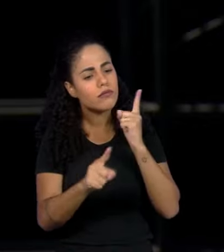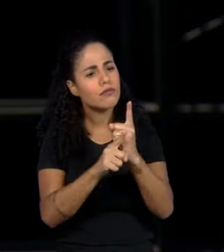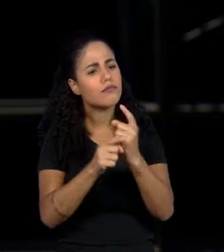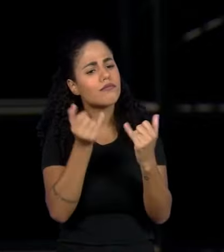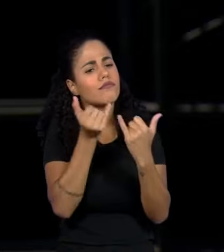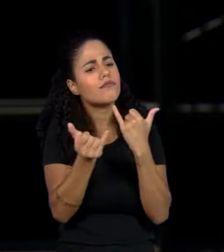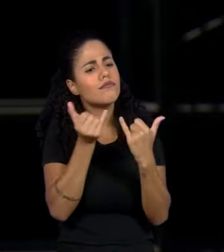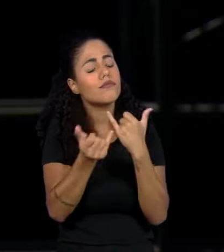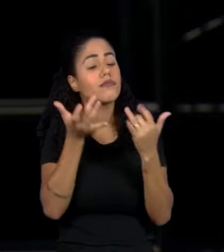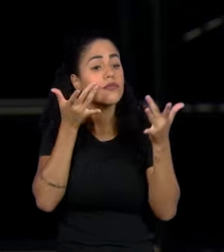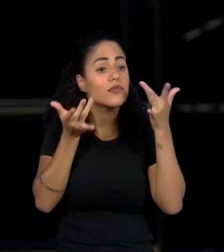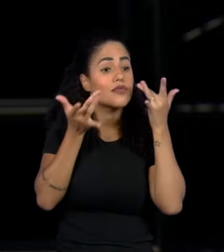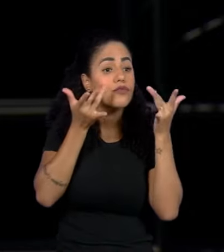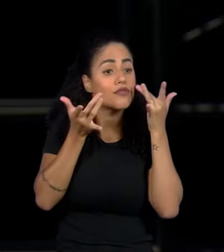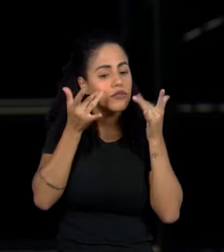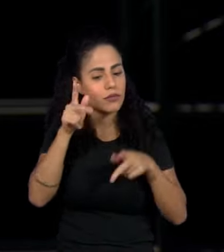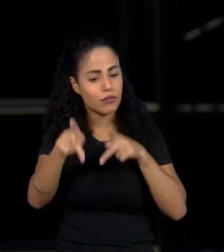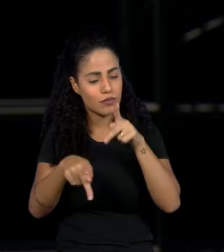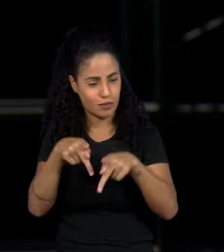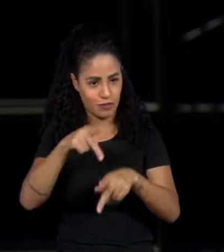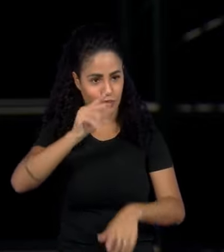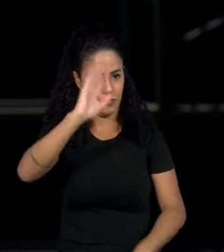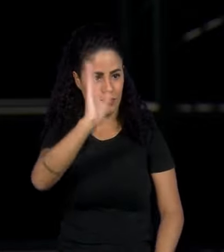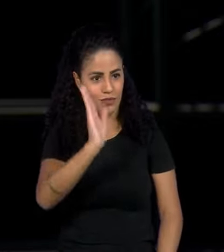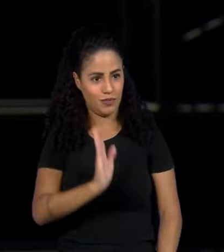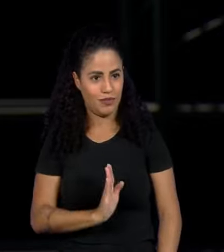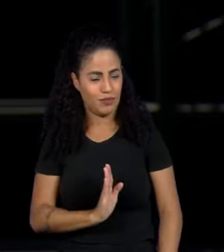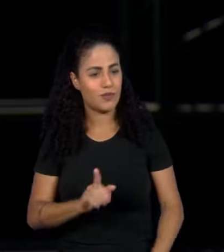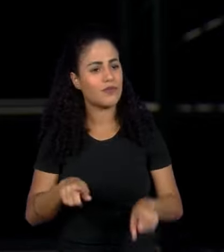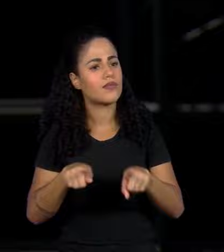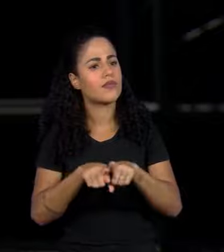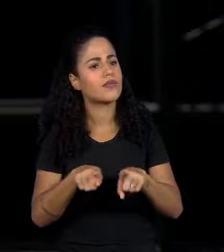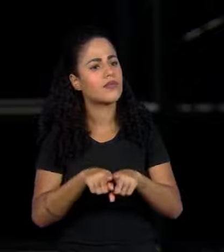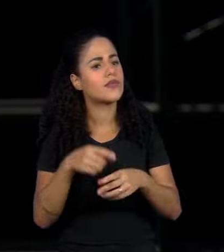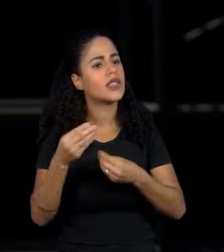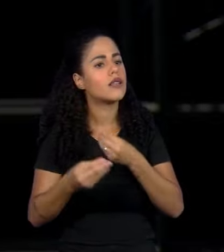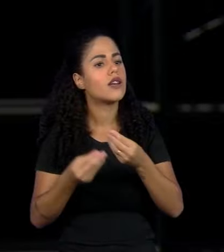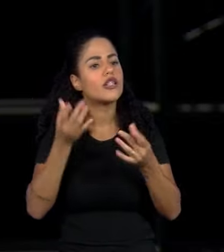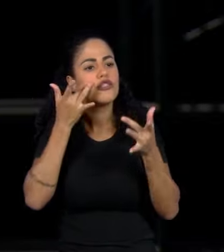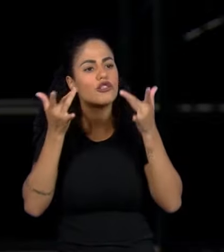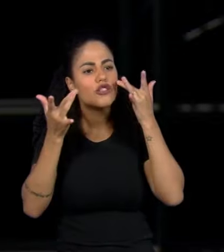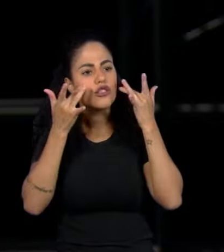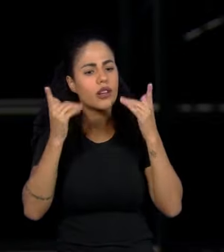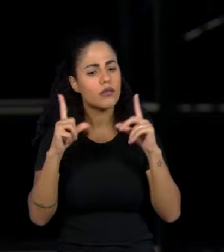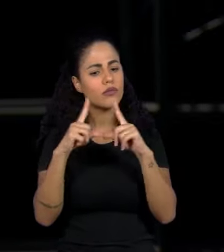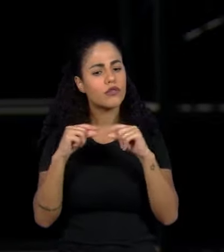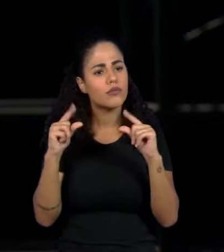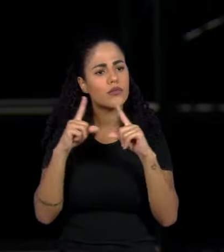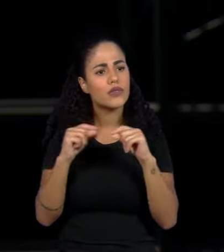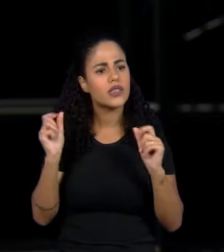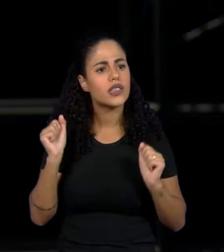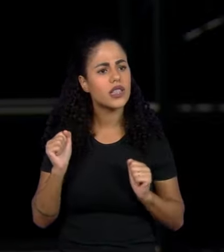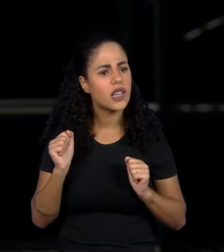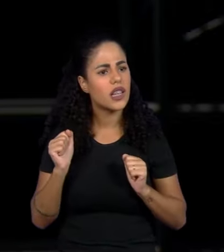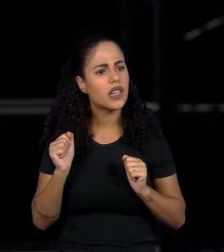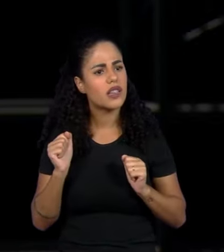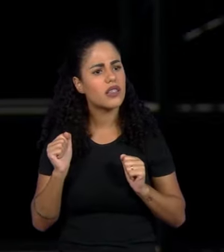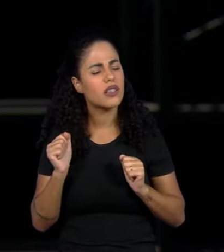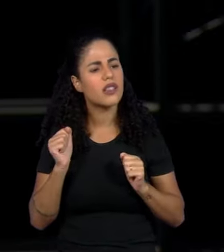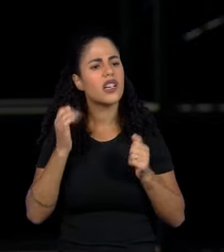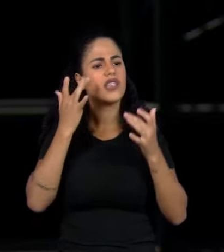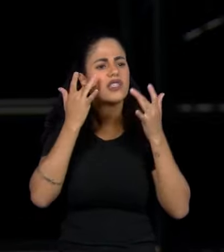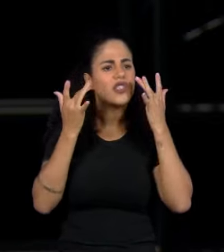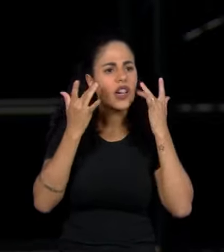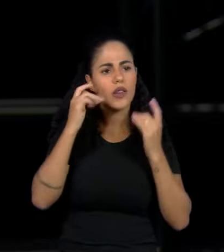teatro popular brasileiro e o teatro no japonês, o kabuki, o katakali